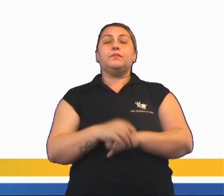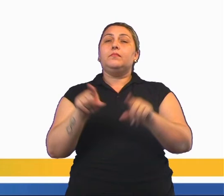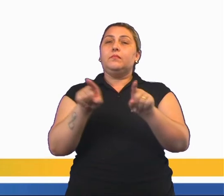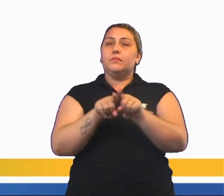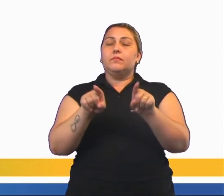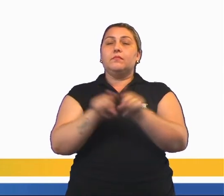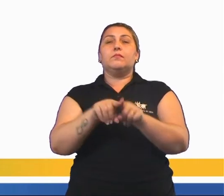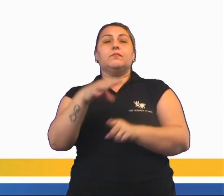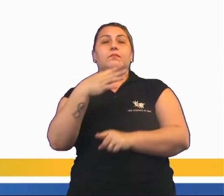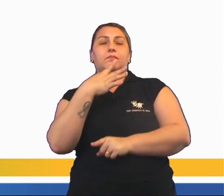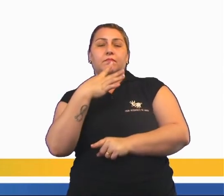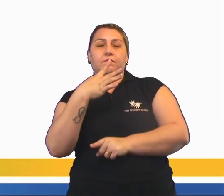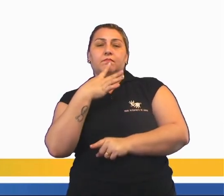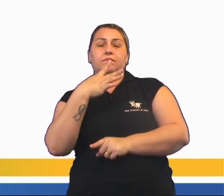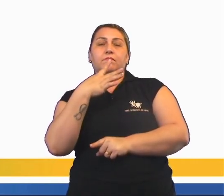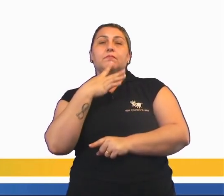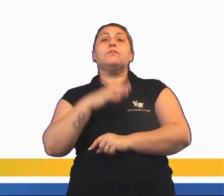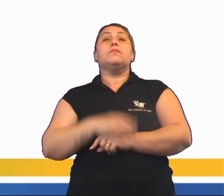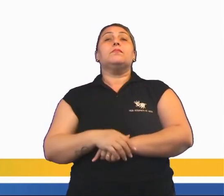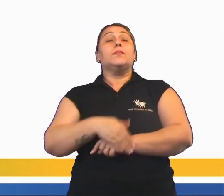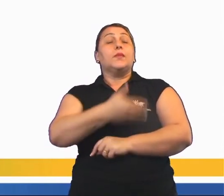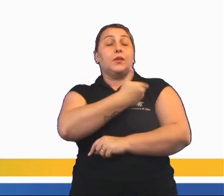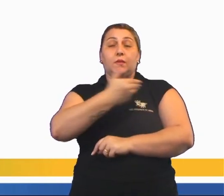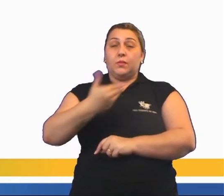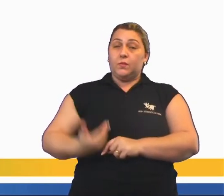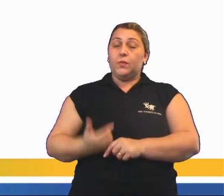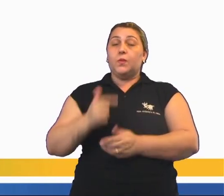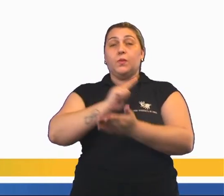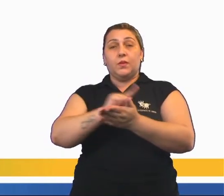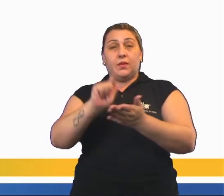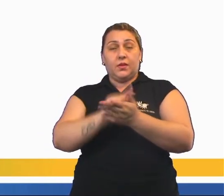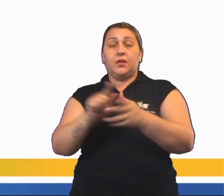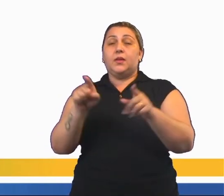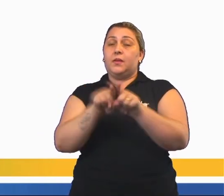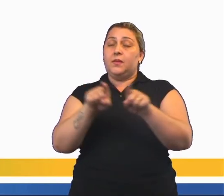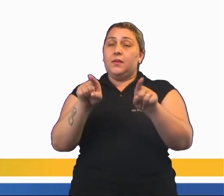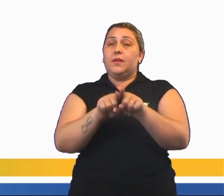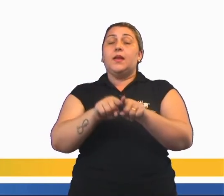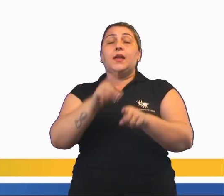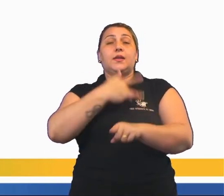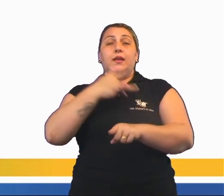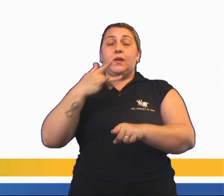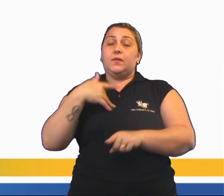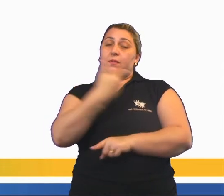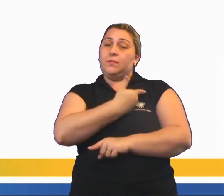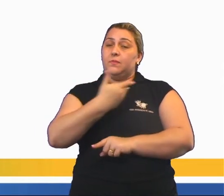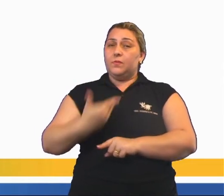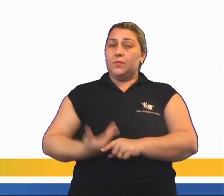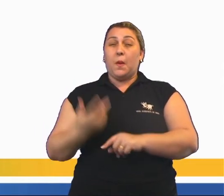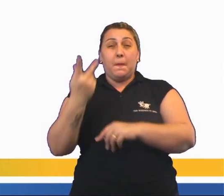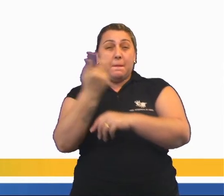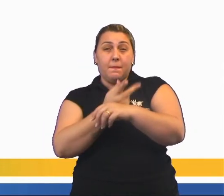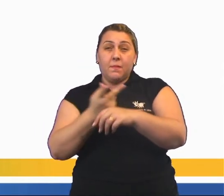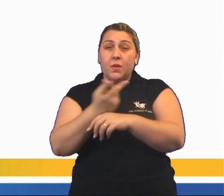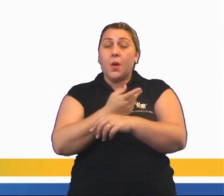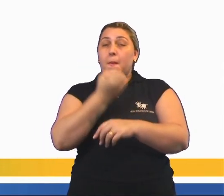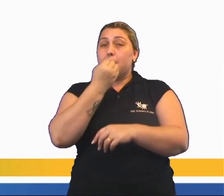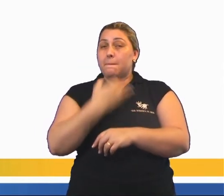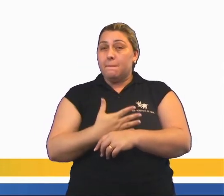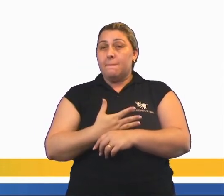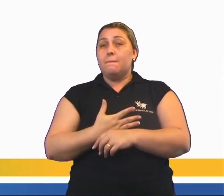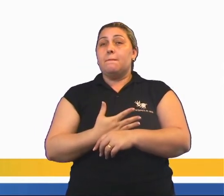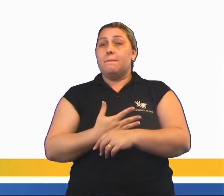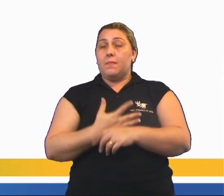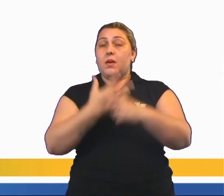Também conhecida por higiene pública, tem medidas tomadas em relação à saúde pública, buscando o bem